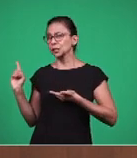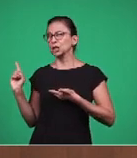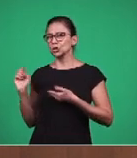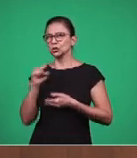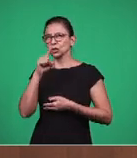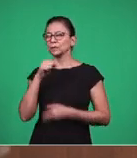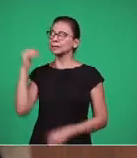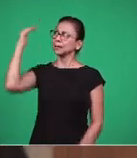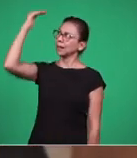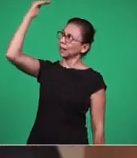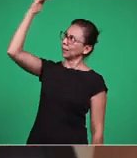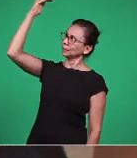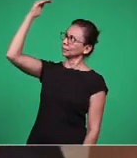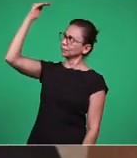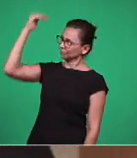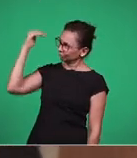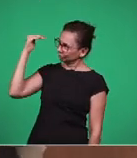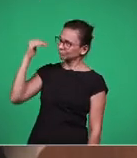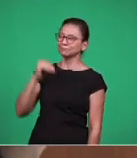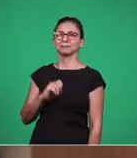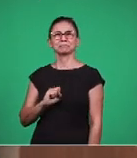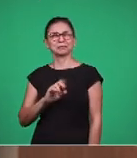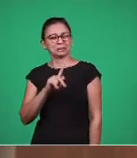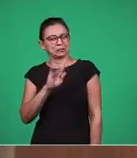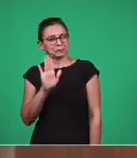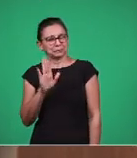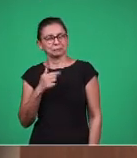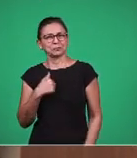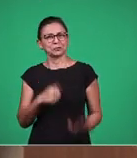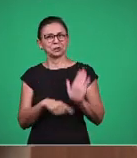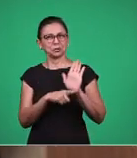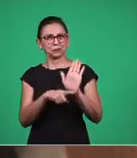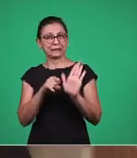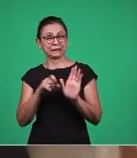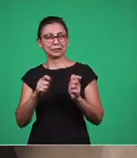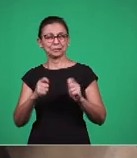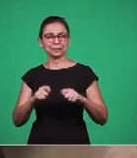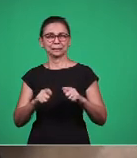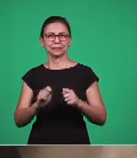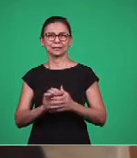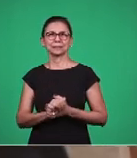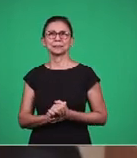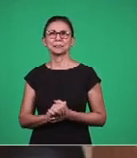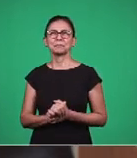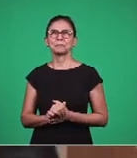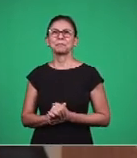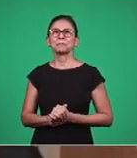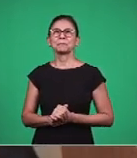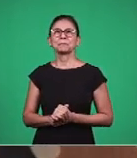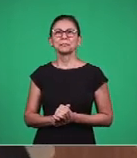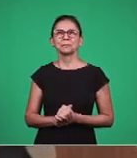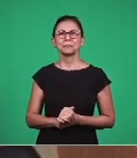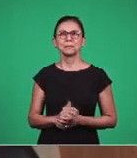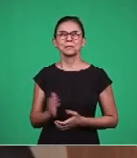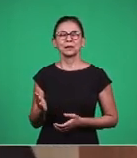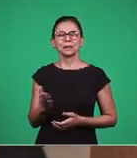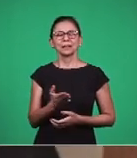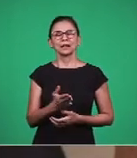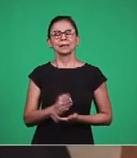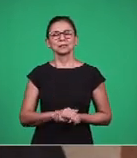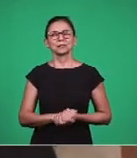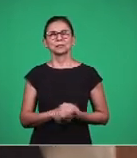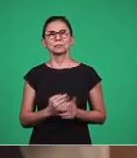grandinho, mas eu vou te ajudar se for preciso. Pode trabalhar. Então, nós vamos apresentar a